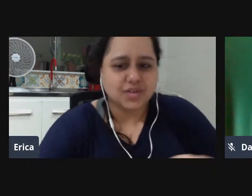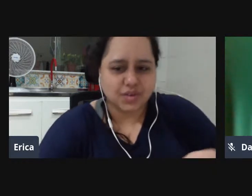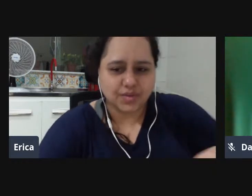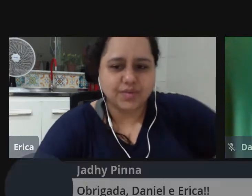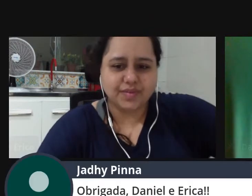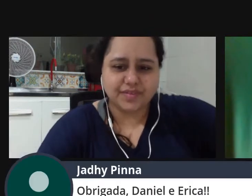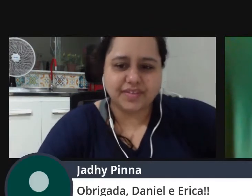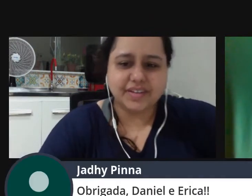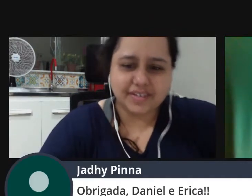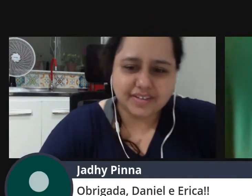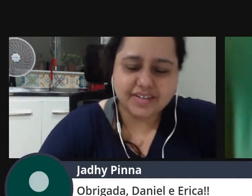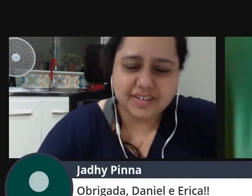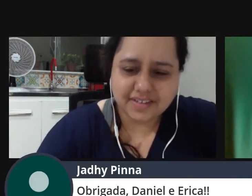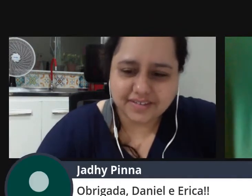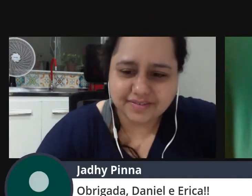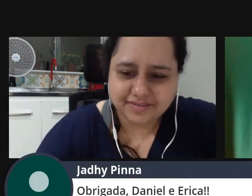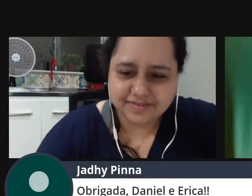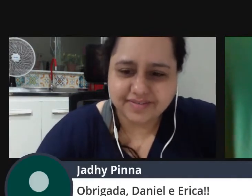Isso.